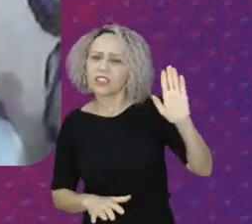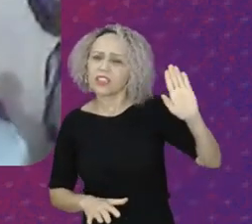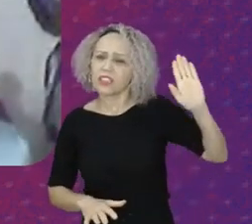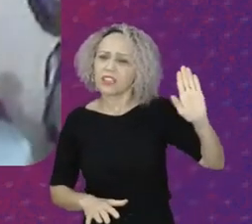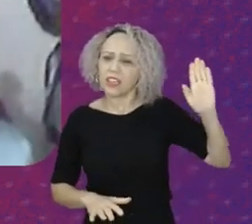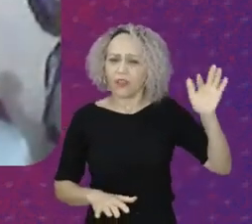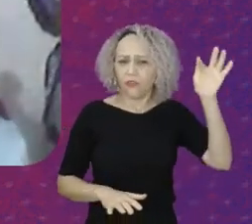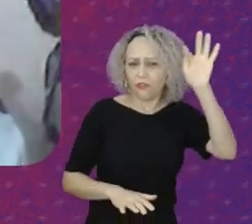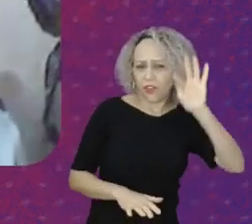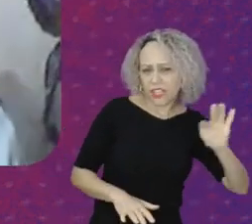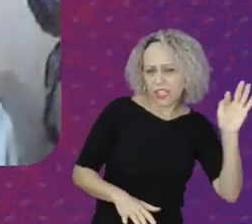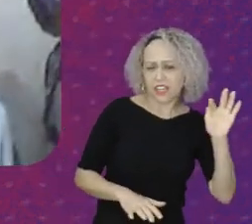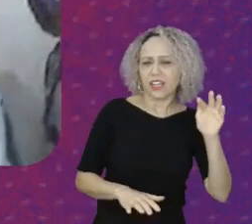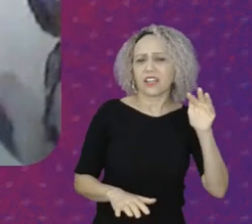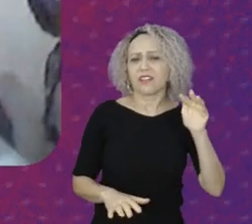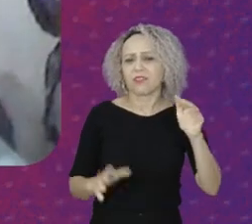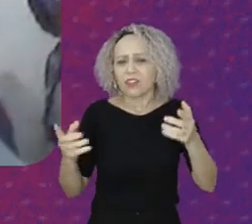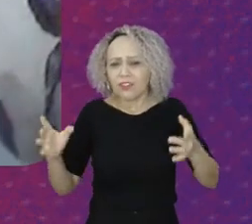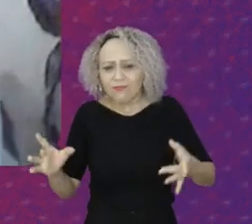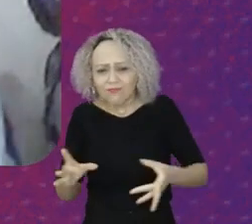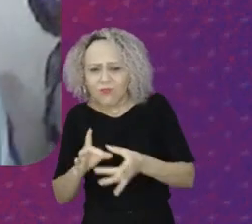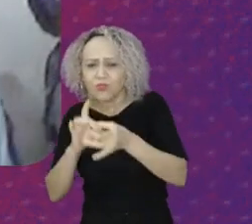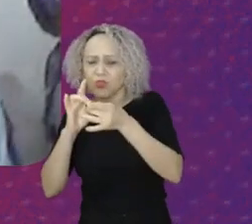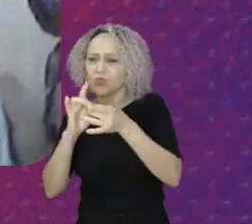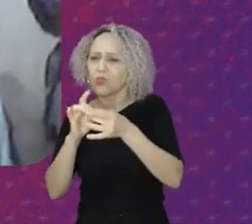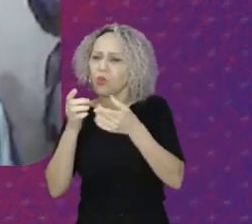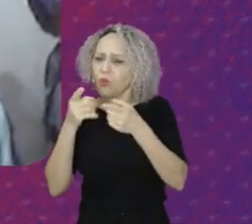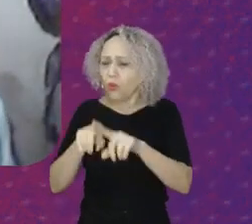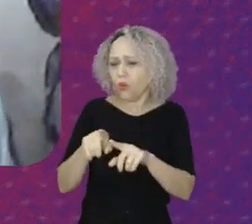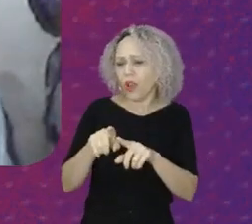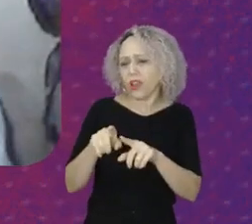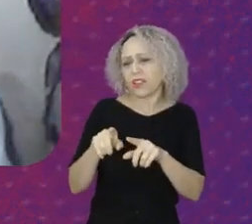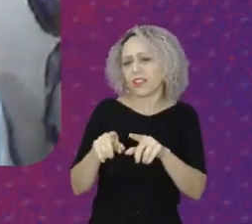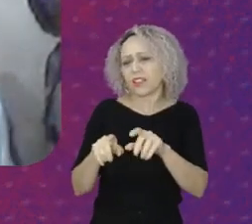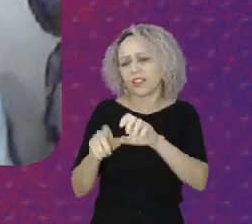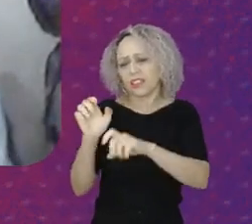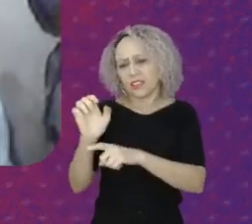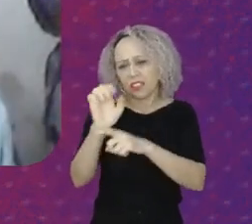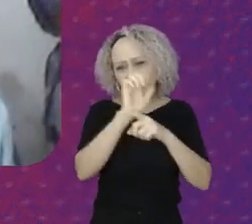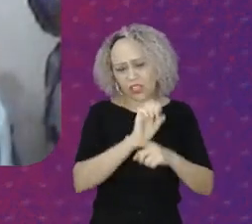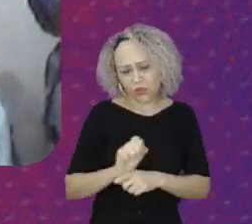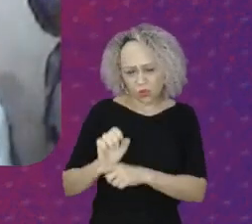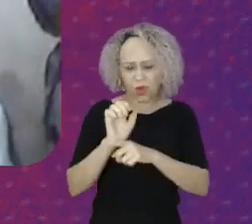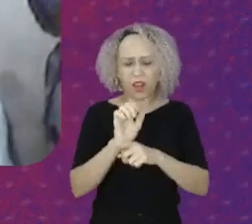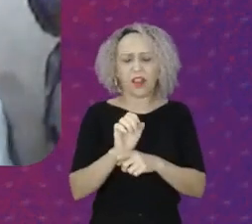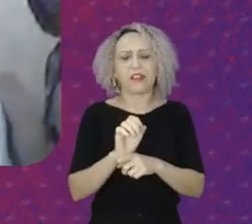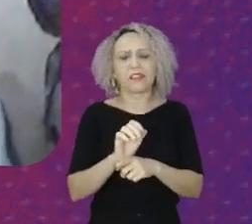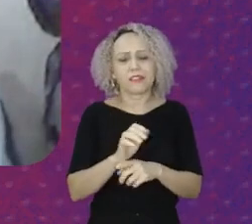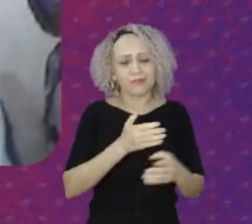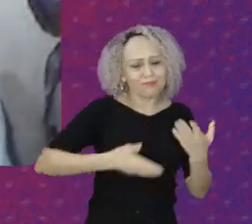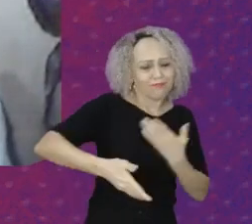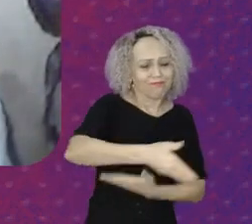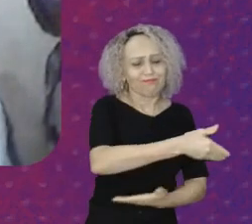as estaduais, e, independente de qualquer coisa, foi, e eu quero